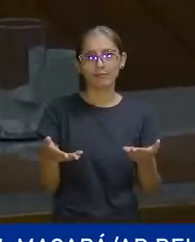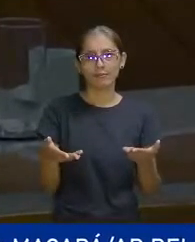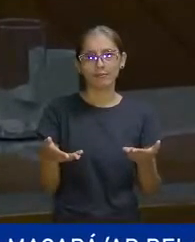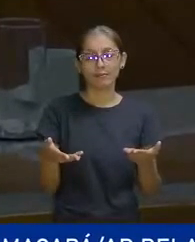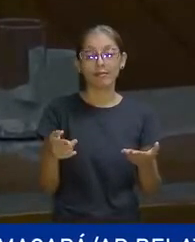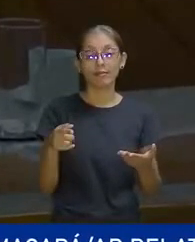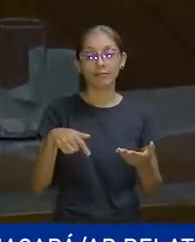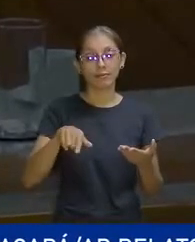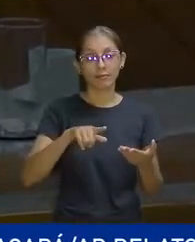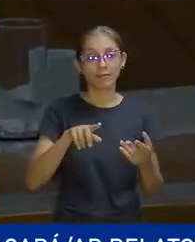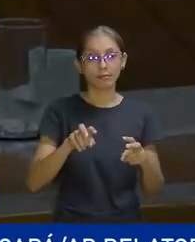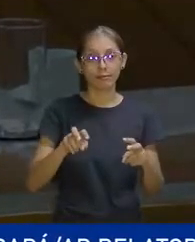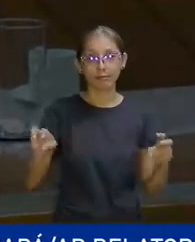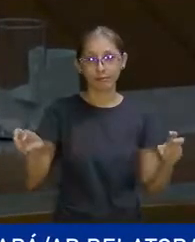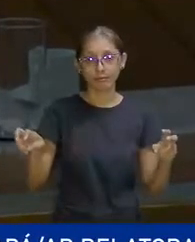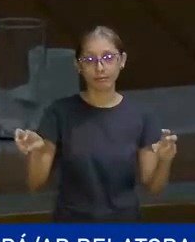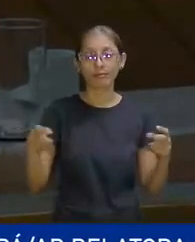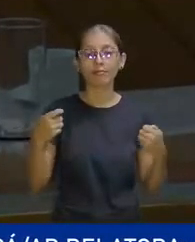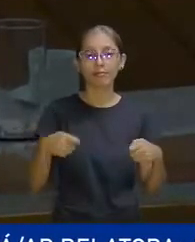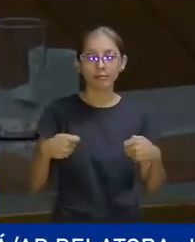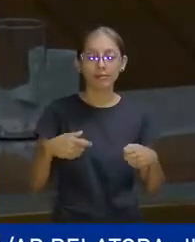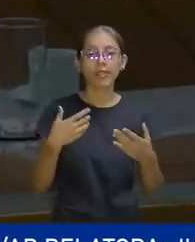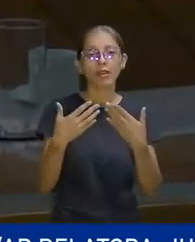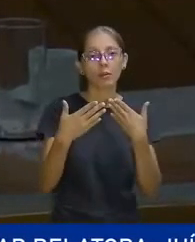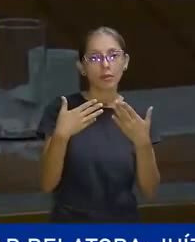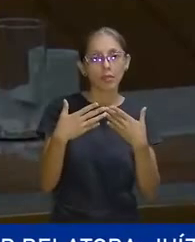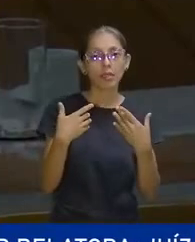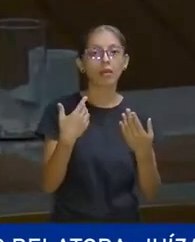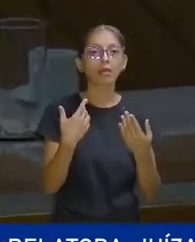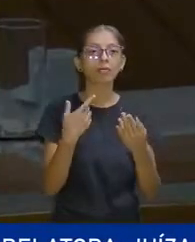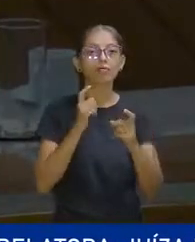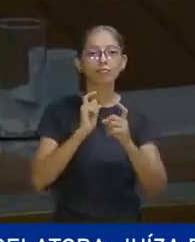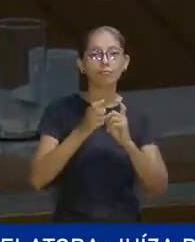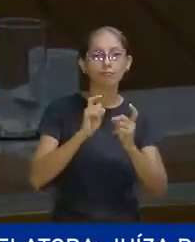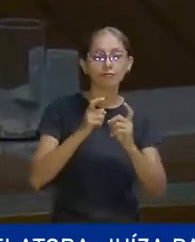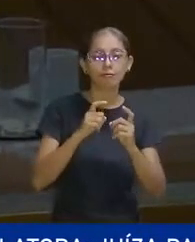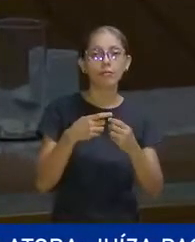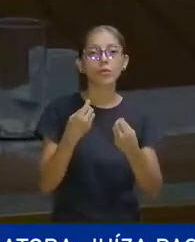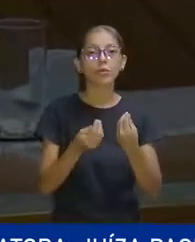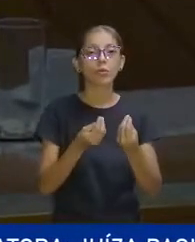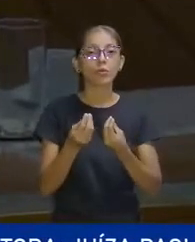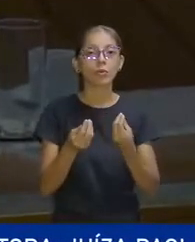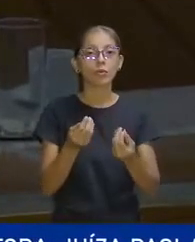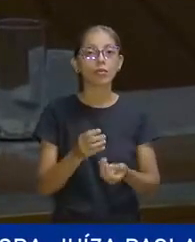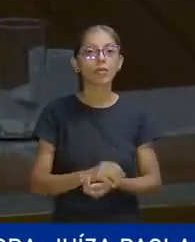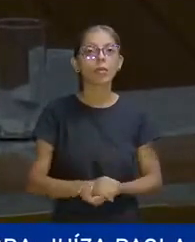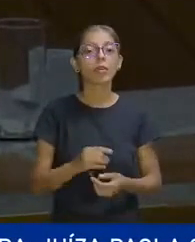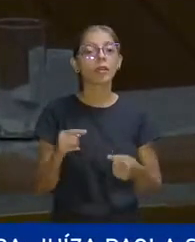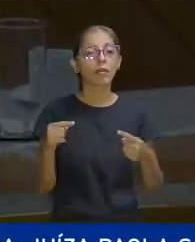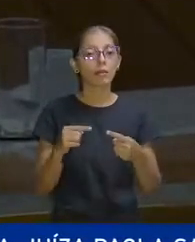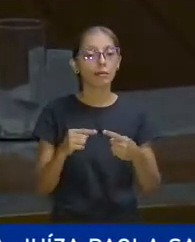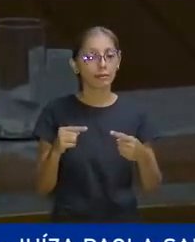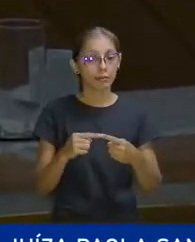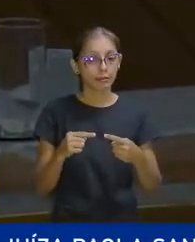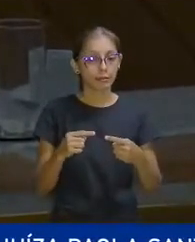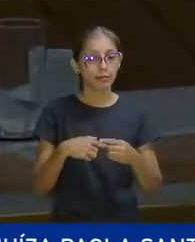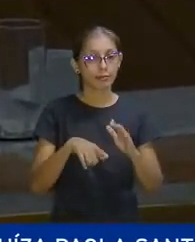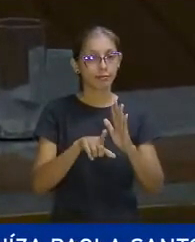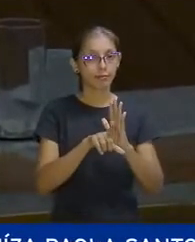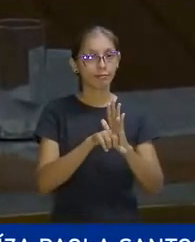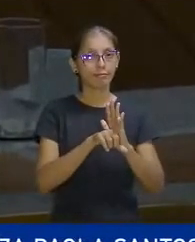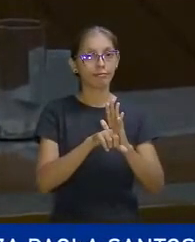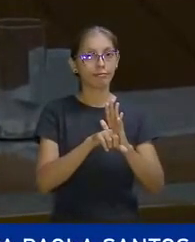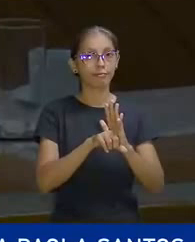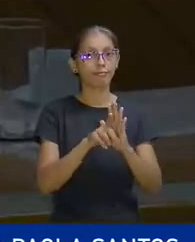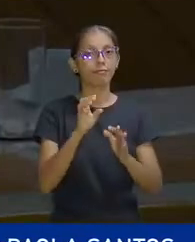modo, se debater sobre isso, enfrentar essa matéria, à luz do ordenamento processual brasileiro. Não tem